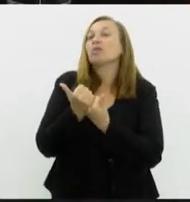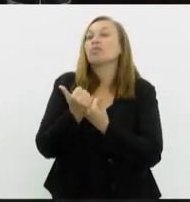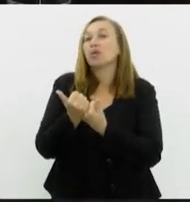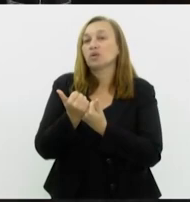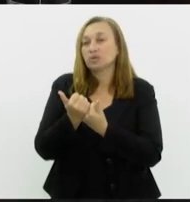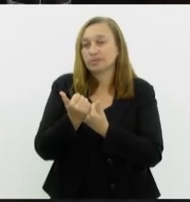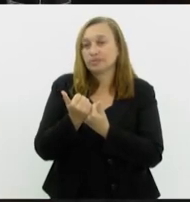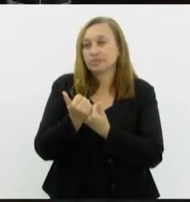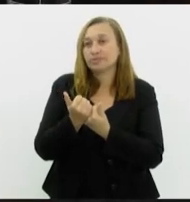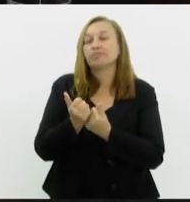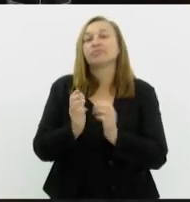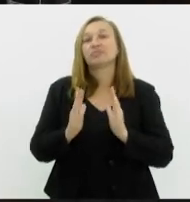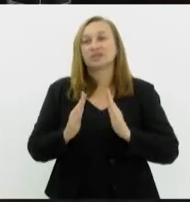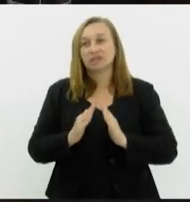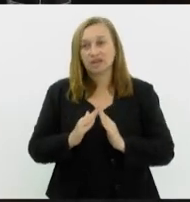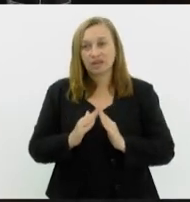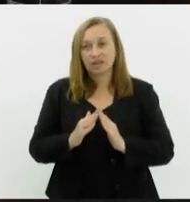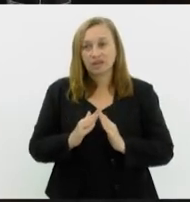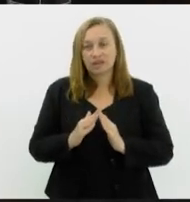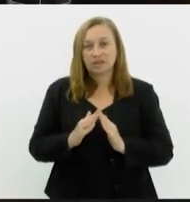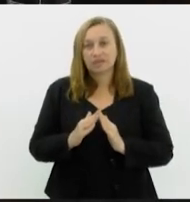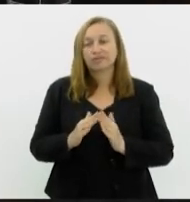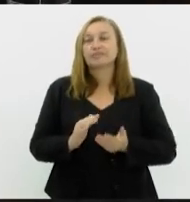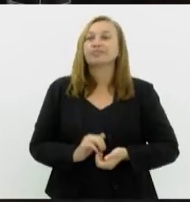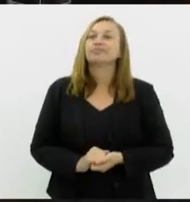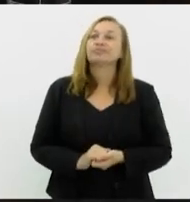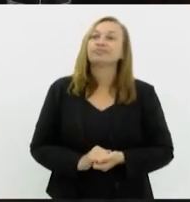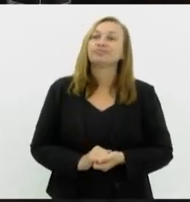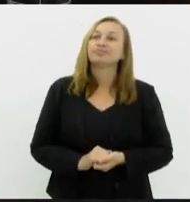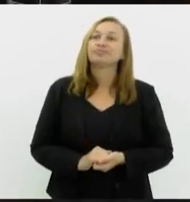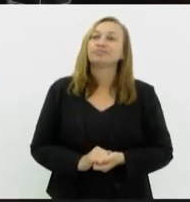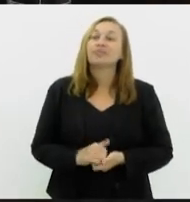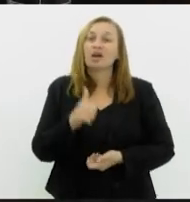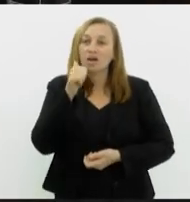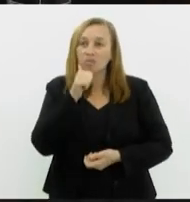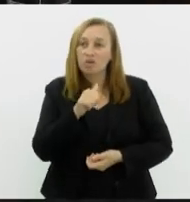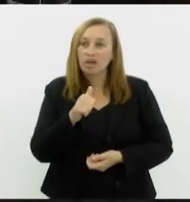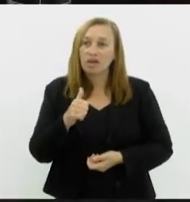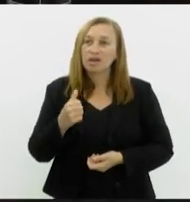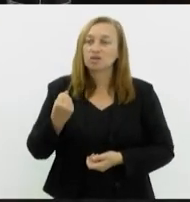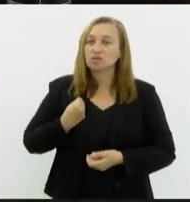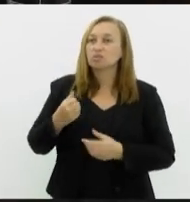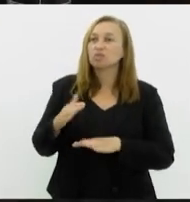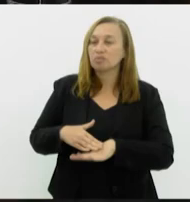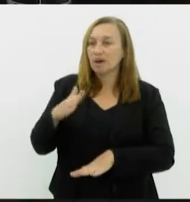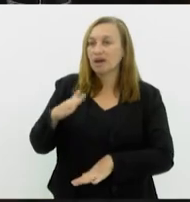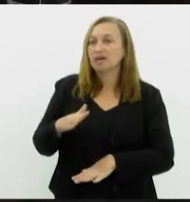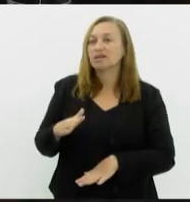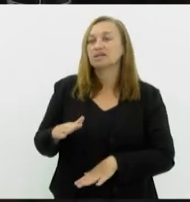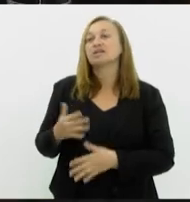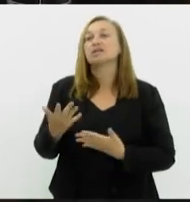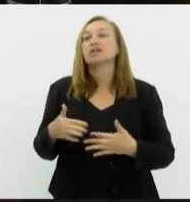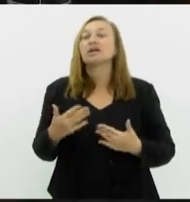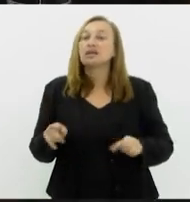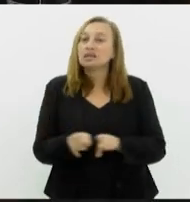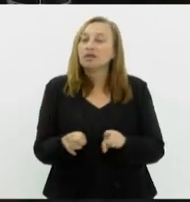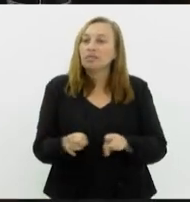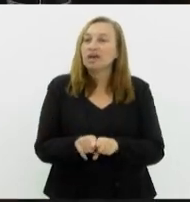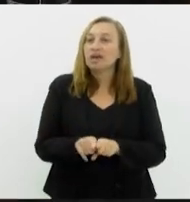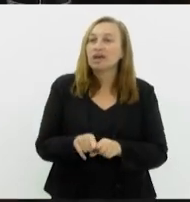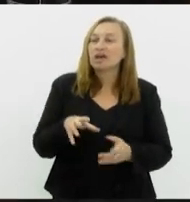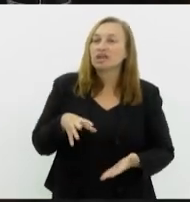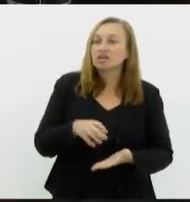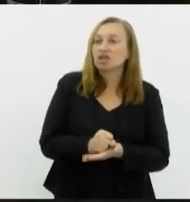apoio desta casa. E a sua maioria são mulheres negras e periféricas. E também registrar